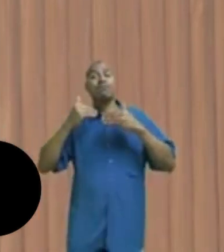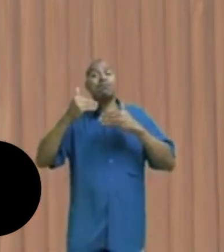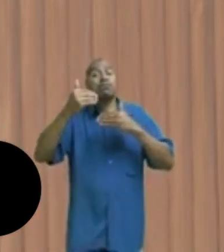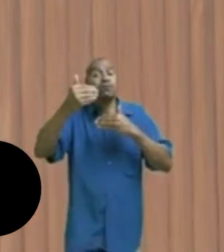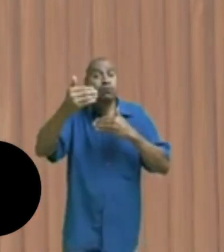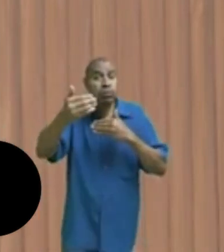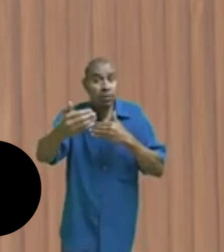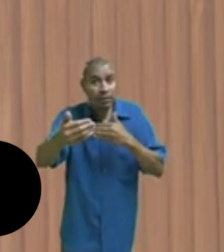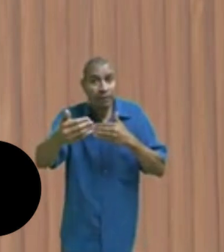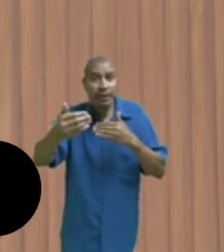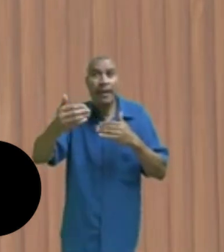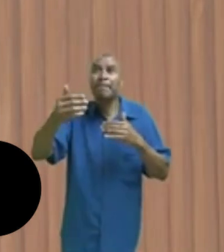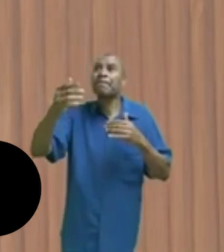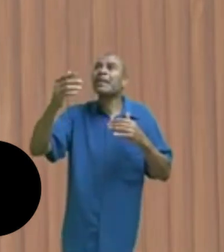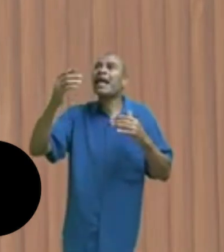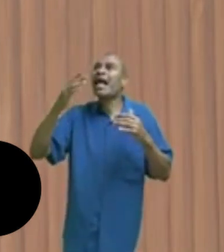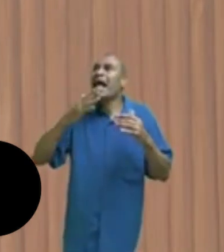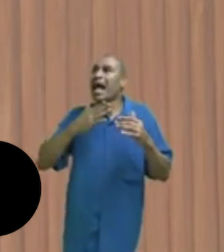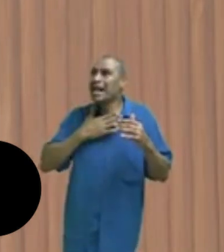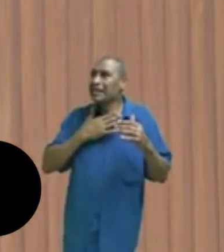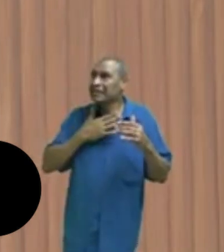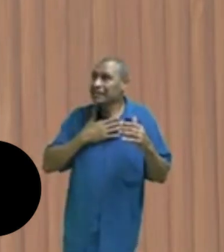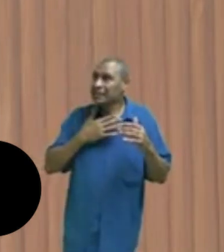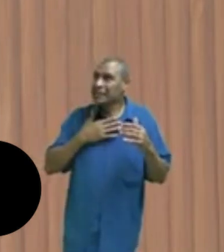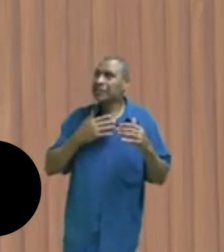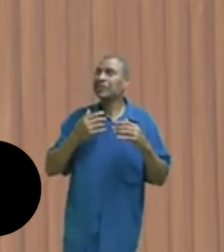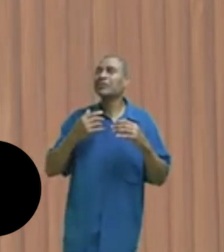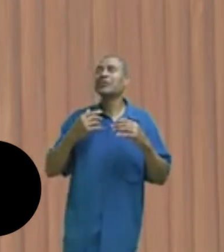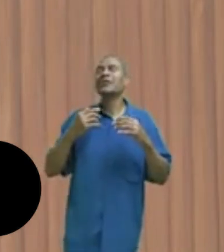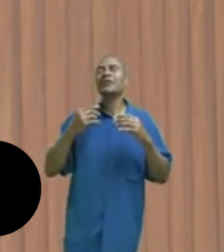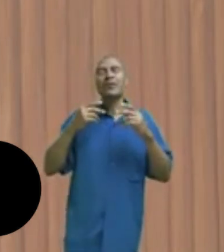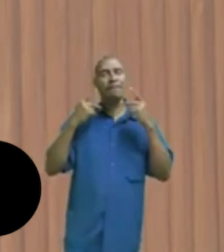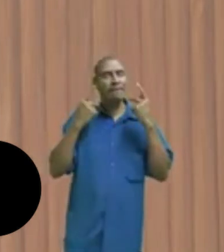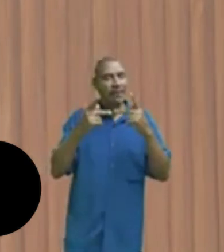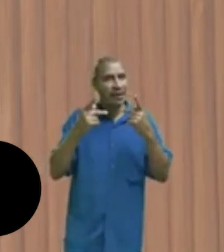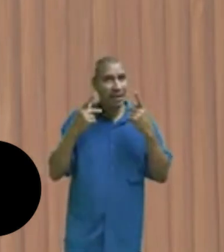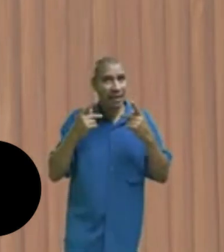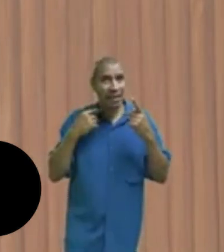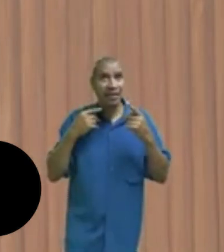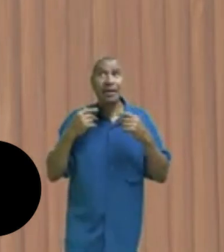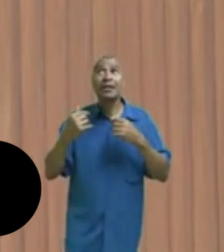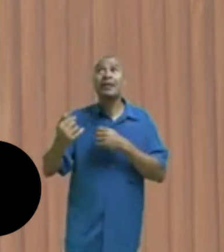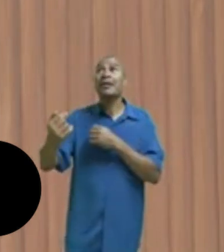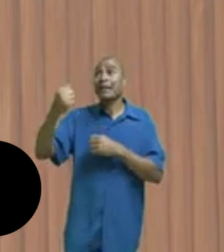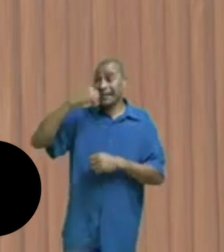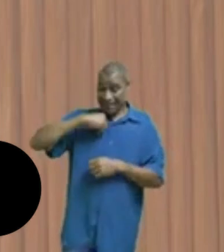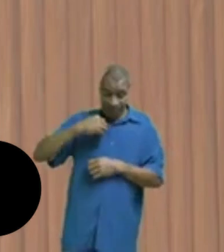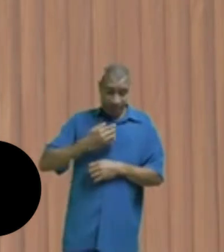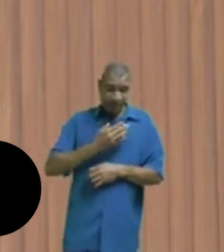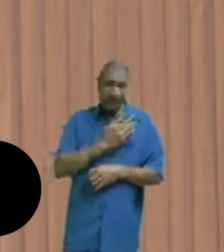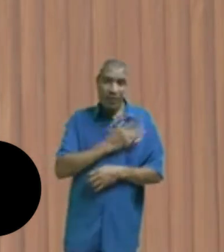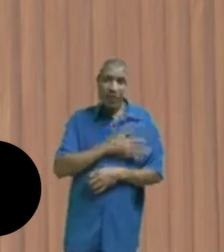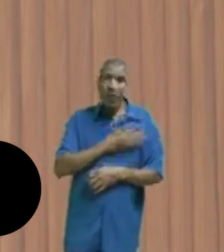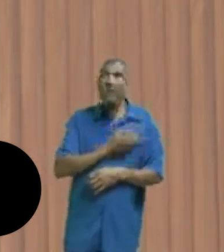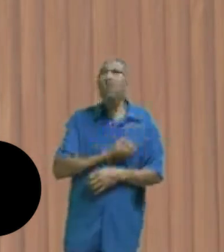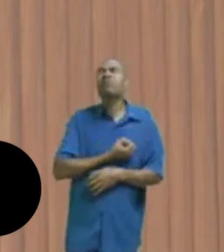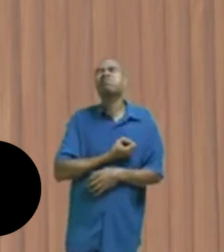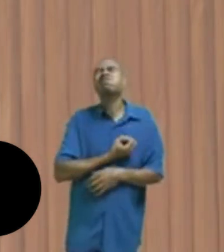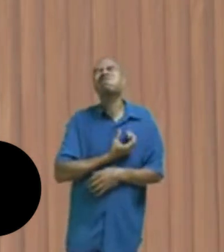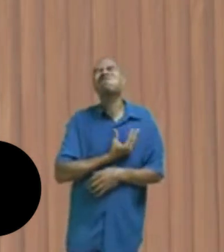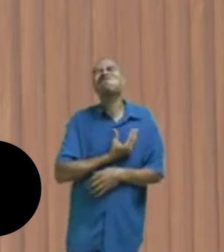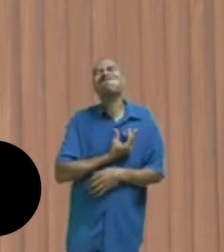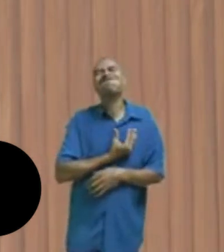sentimento, quando eu abro a minha boca, é como se um fogo ardesse no meu interior. Eu não